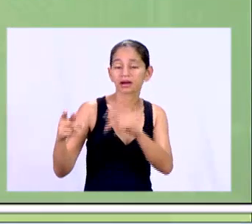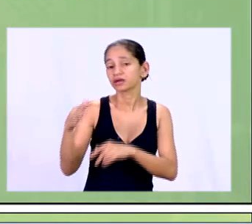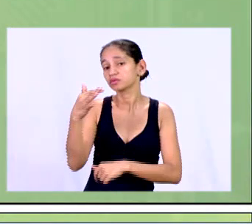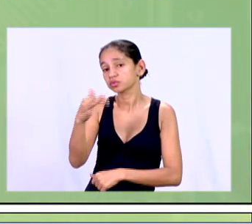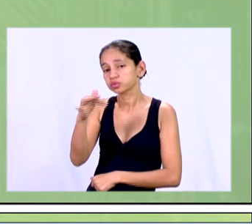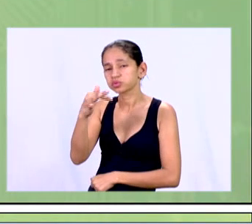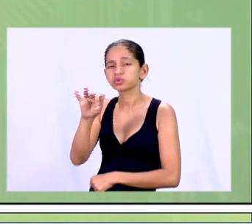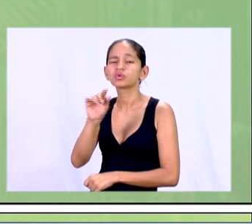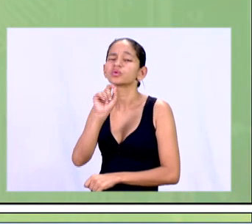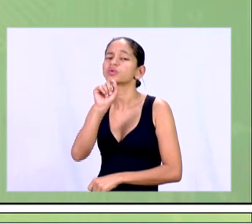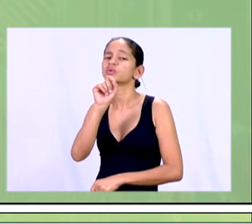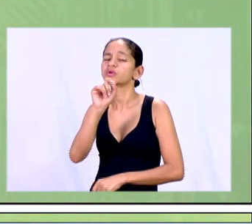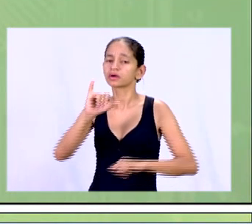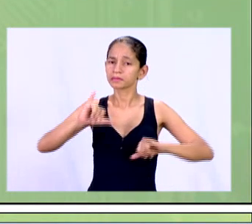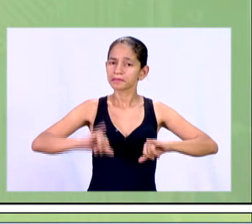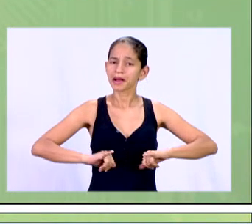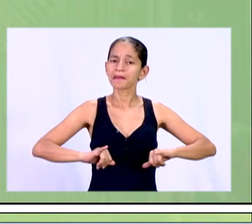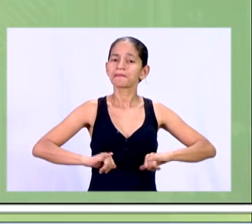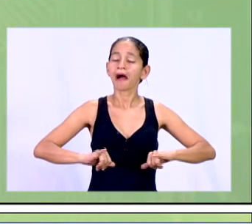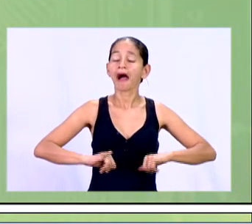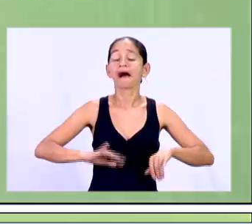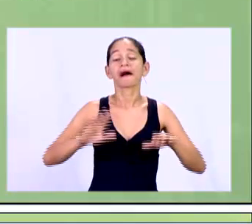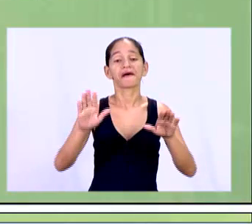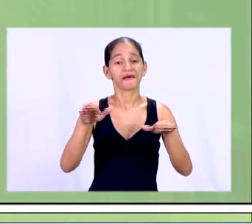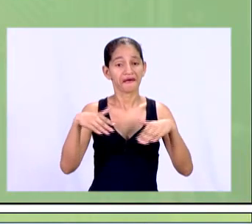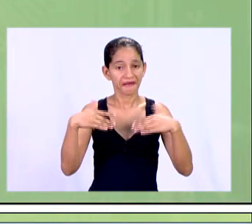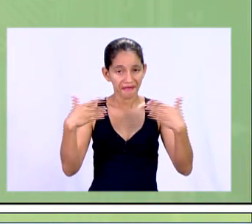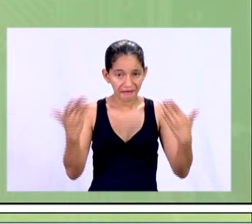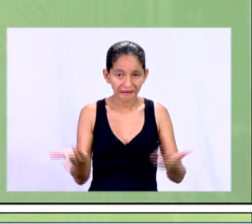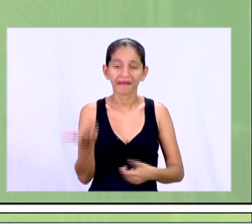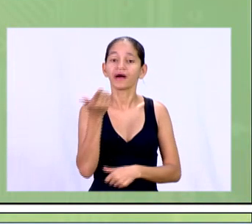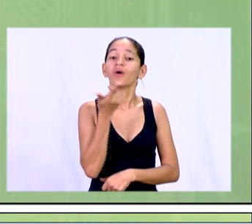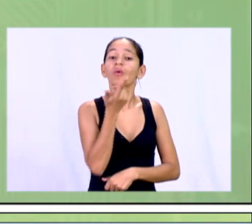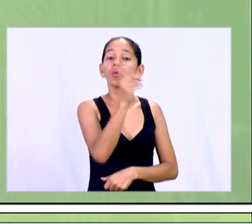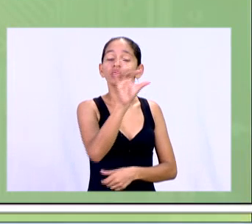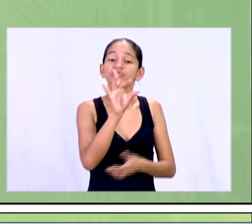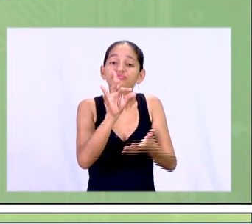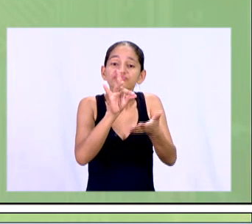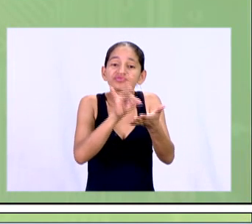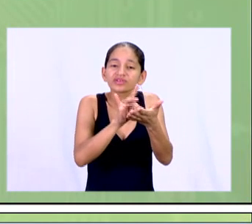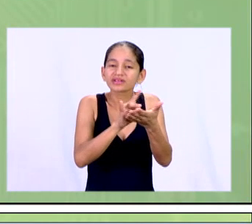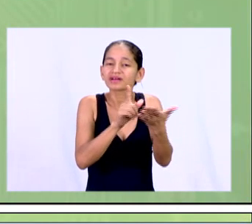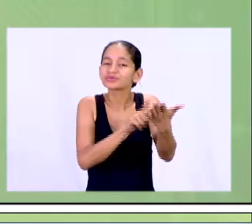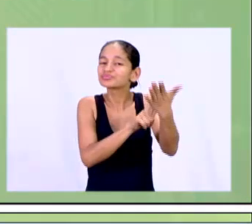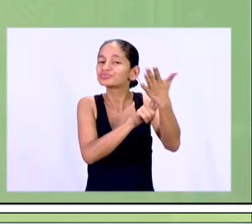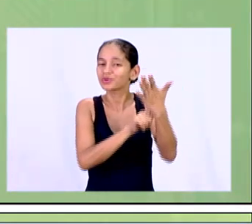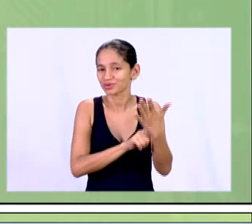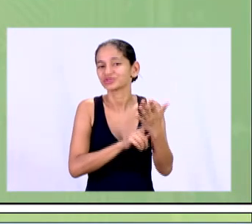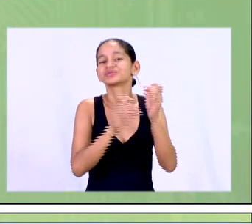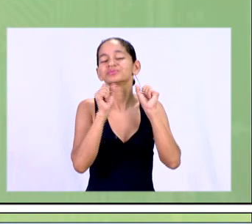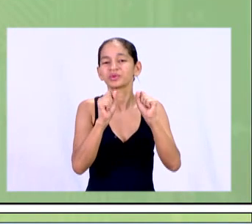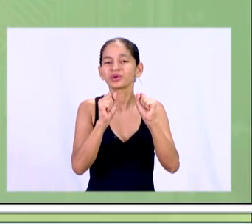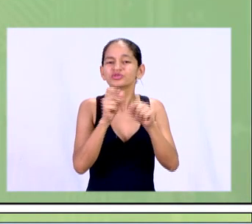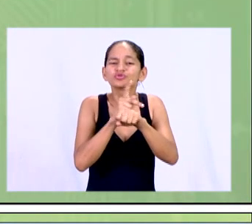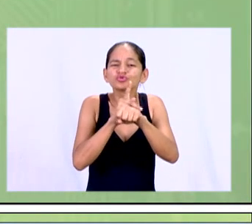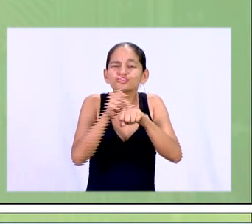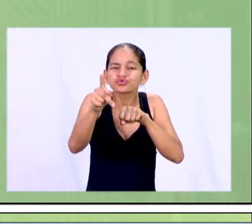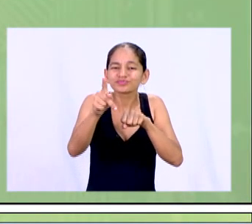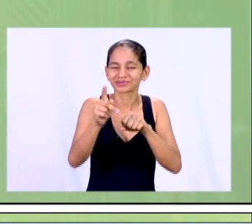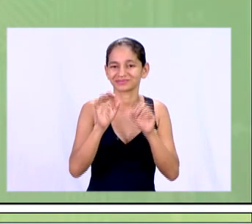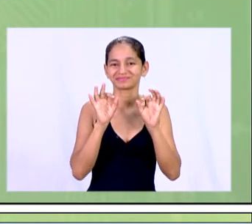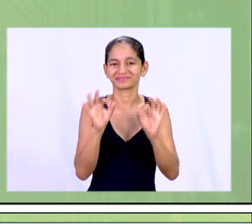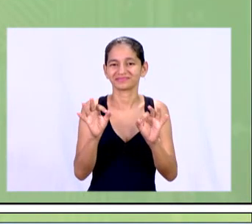dor, para que o outro possa ser o que é. E sendo o que é, conquiste